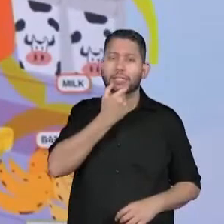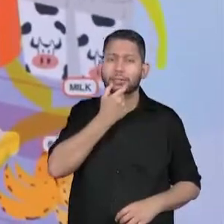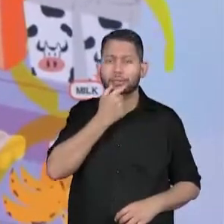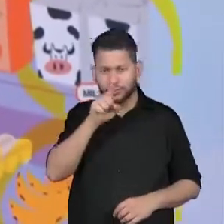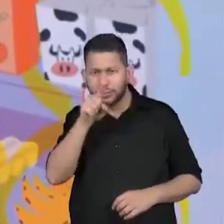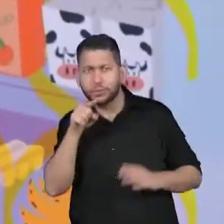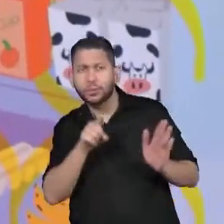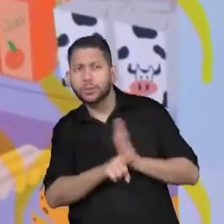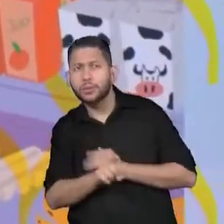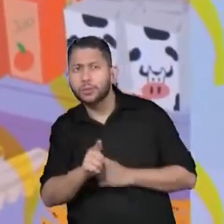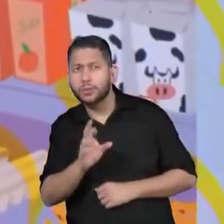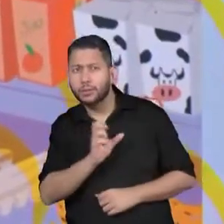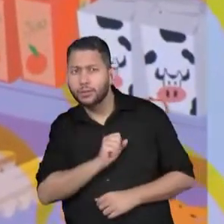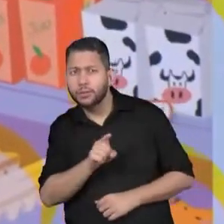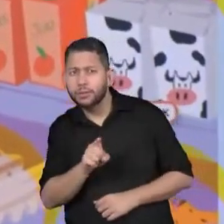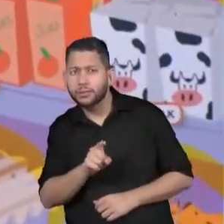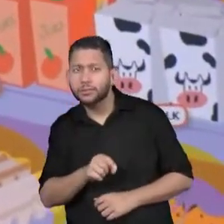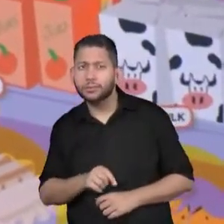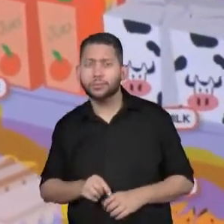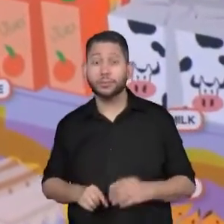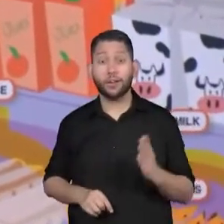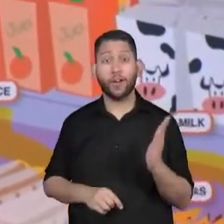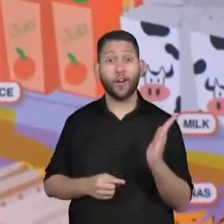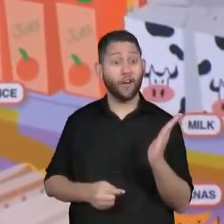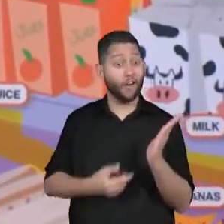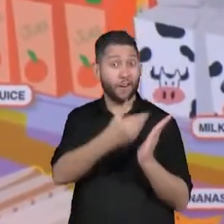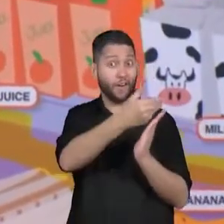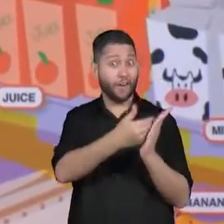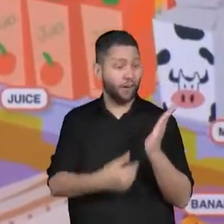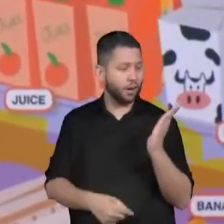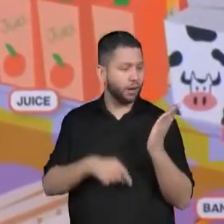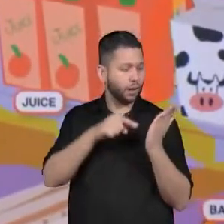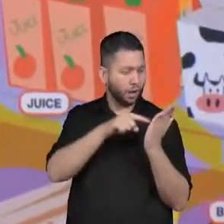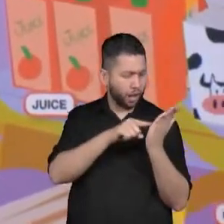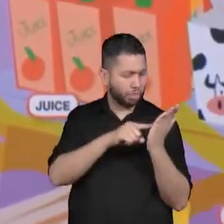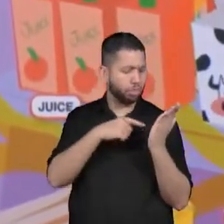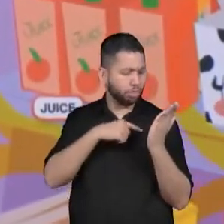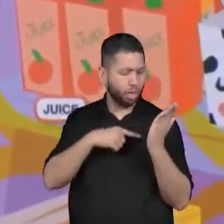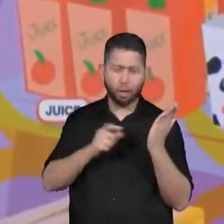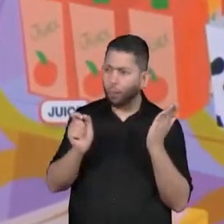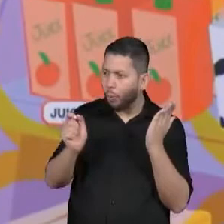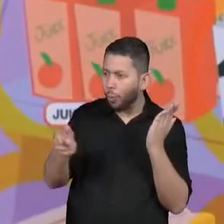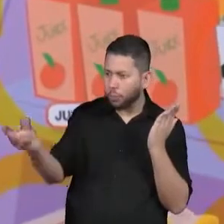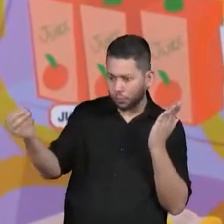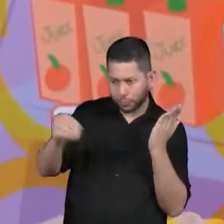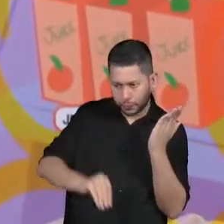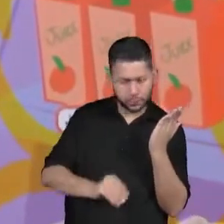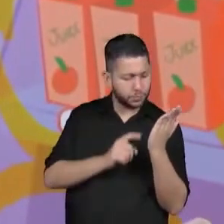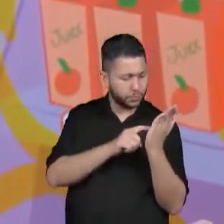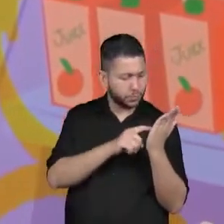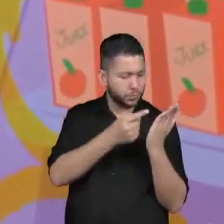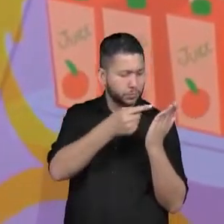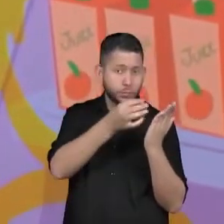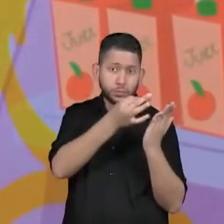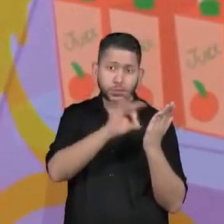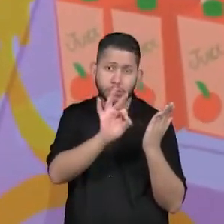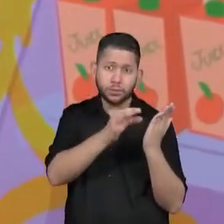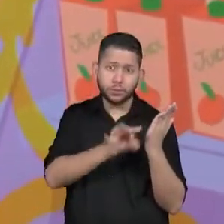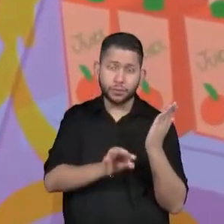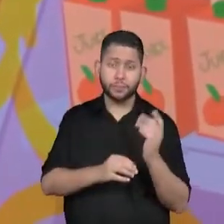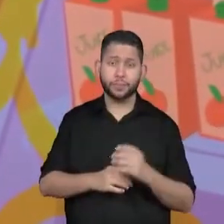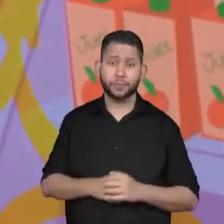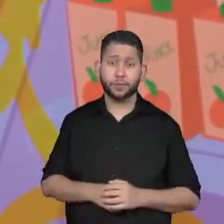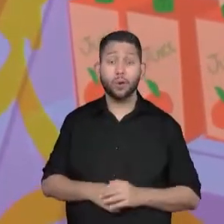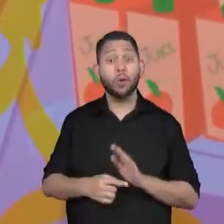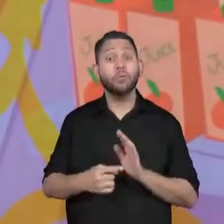biscoitos? Então, a gente vai trabalhar com esse tipo de perguntinha. What you like, what you don't like. Aquilo que você